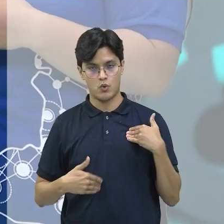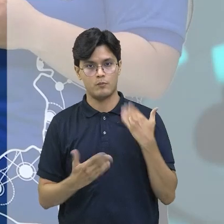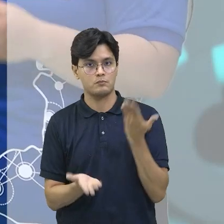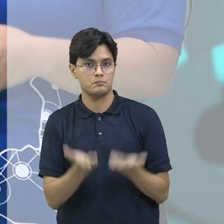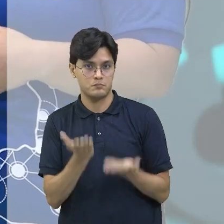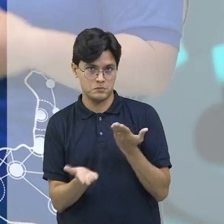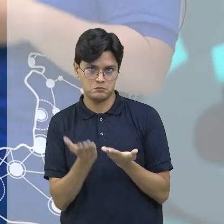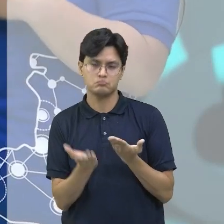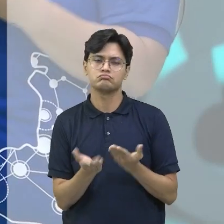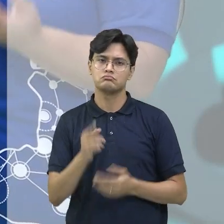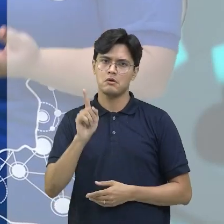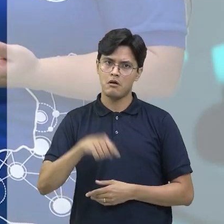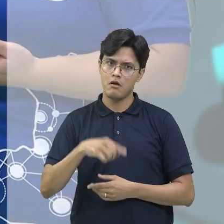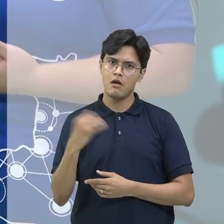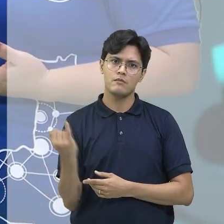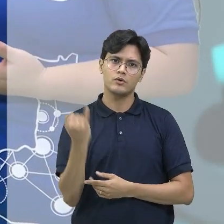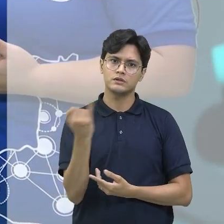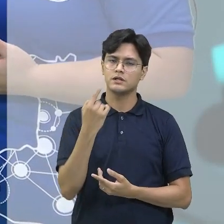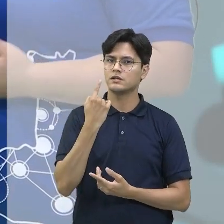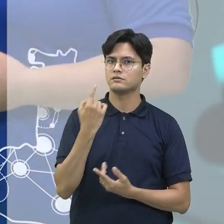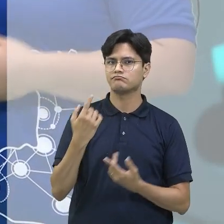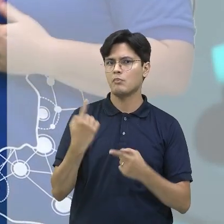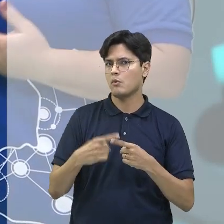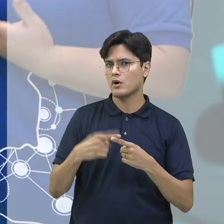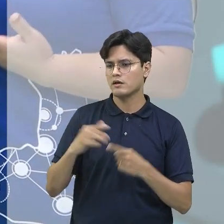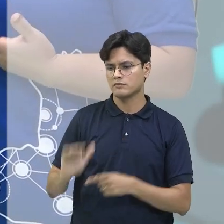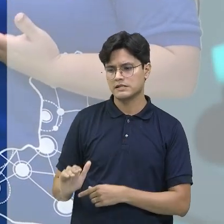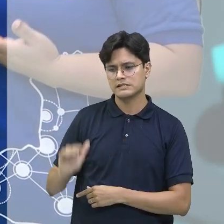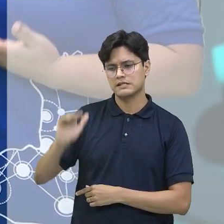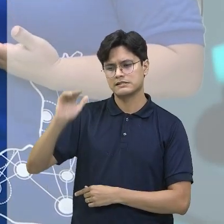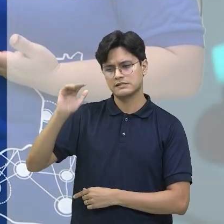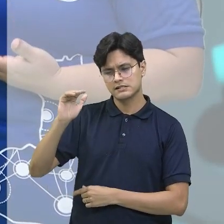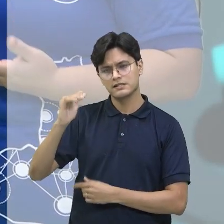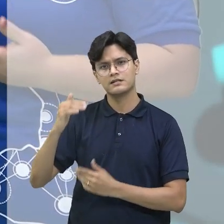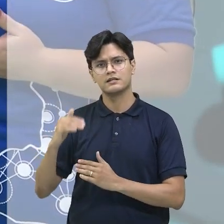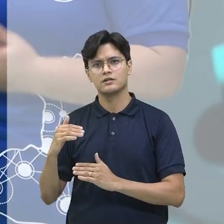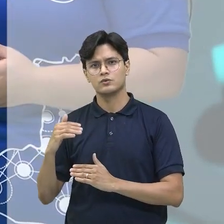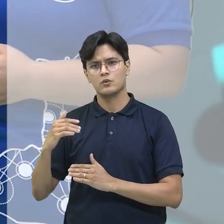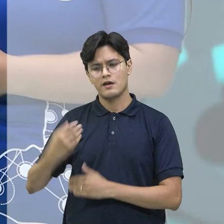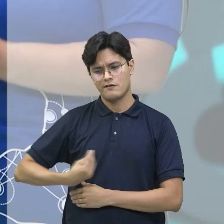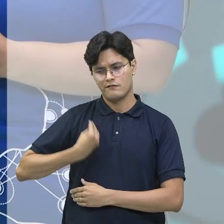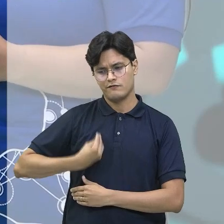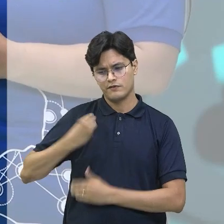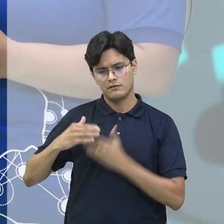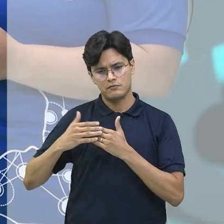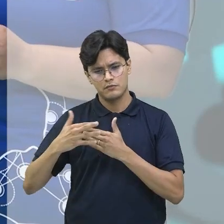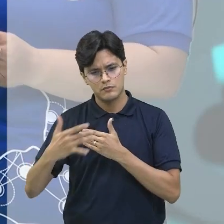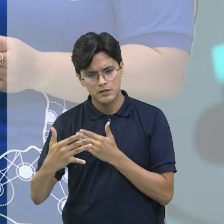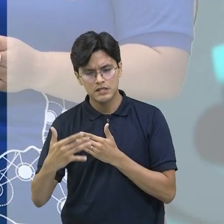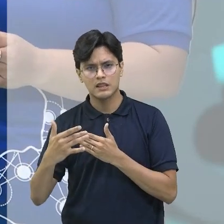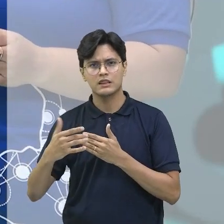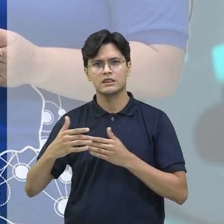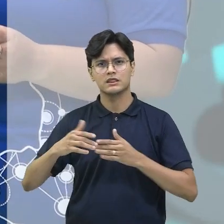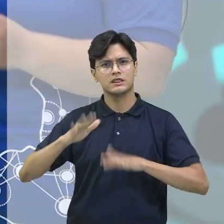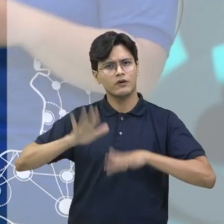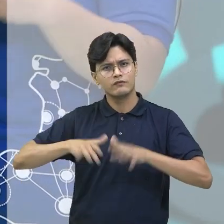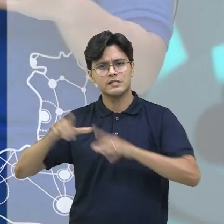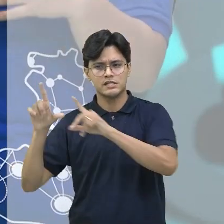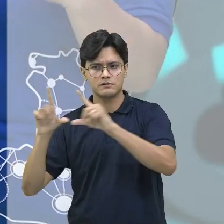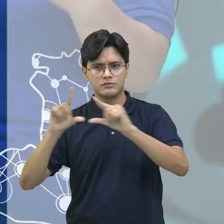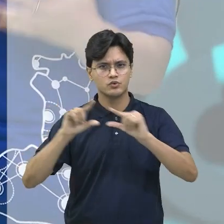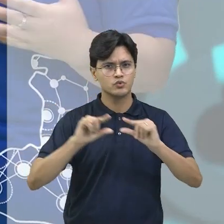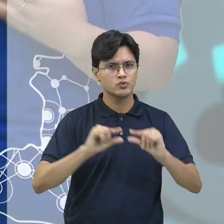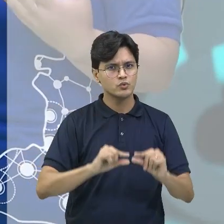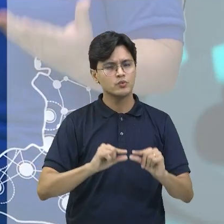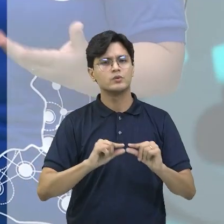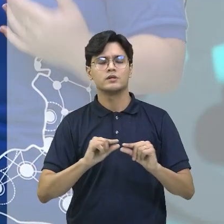físicas que a gente vai perdendo com o tempo, então é importante a gente trabalhar, tá? Não somente lá quando a gente já